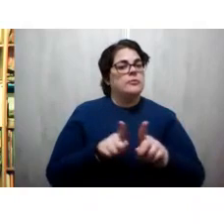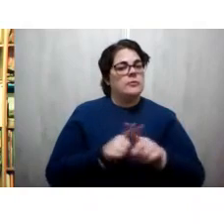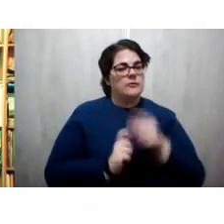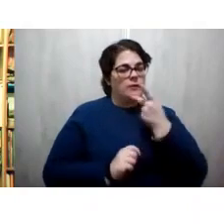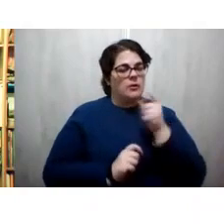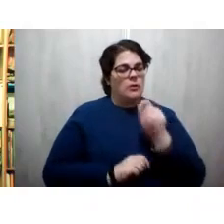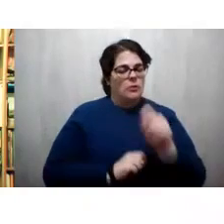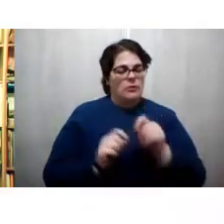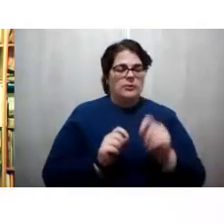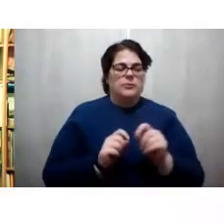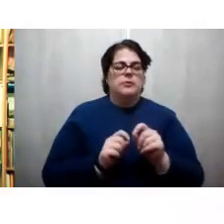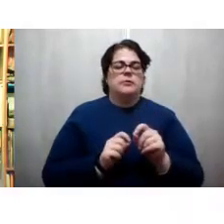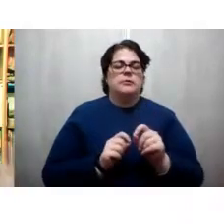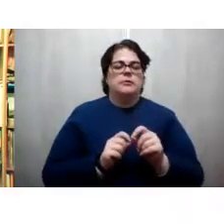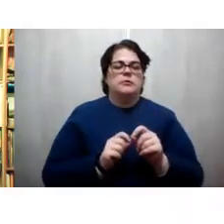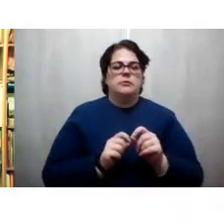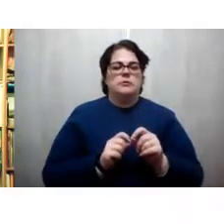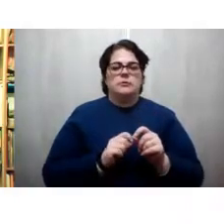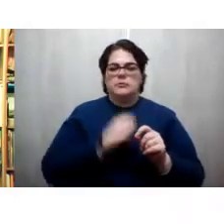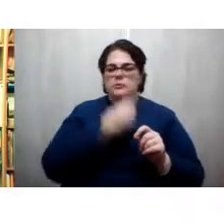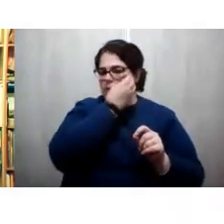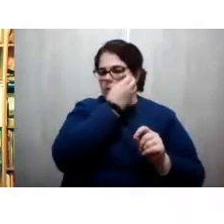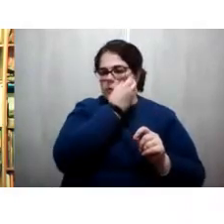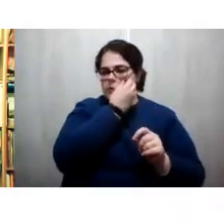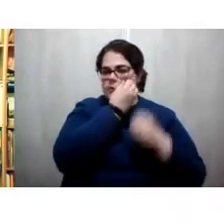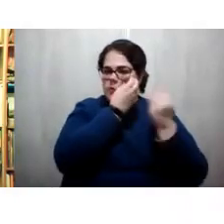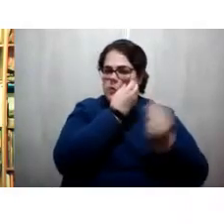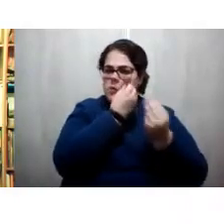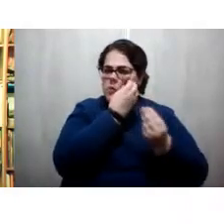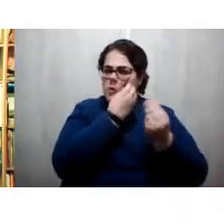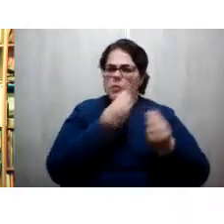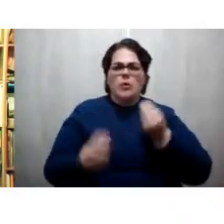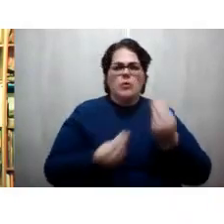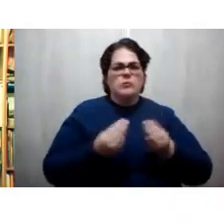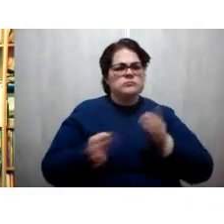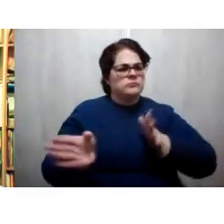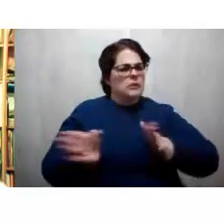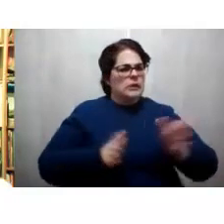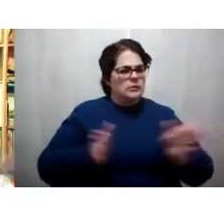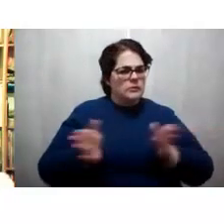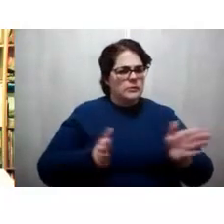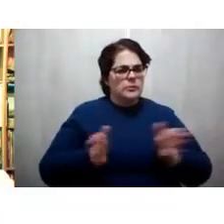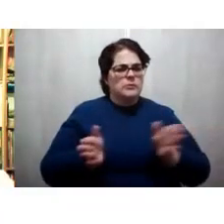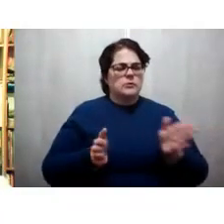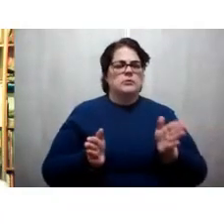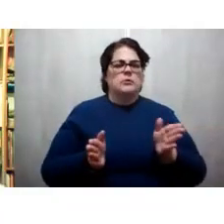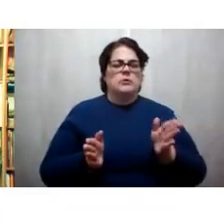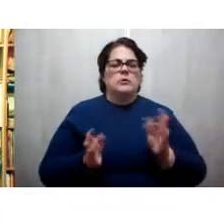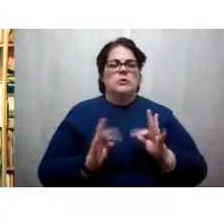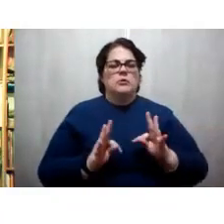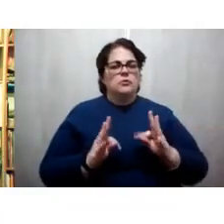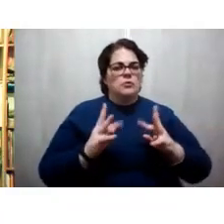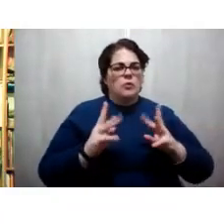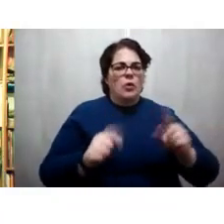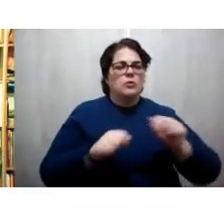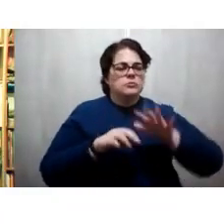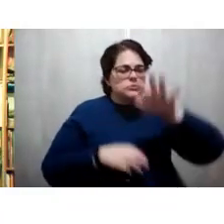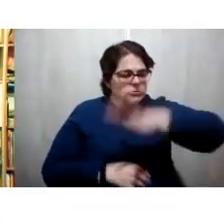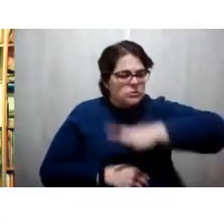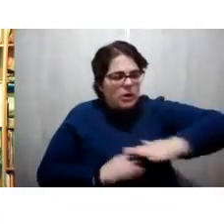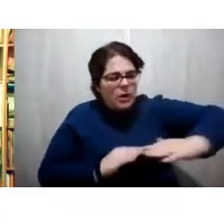sobre como seria a acessibilidade que pudessem atingir a todo o sambódromo.